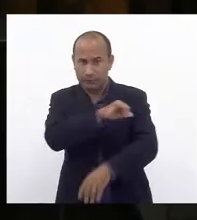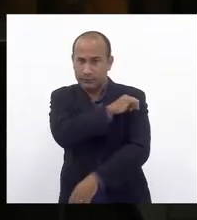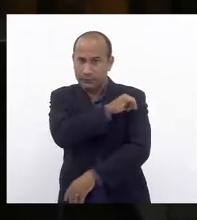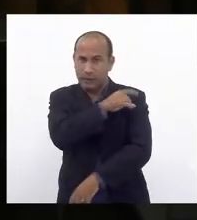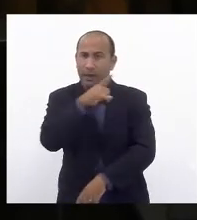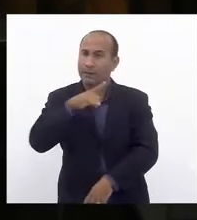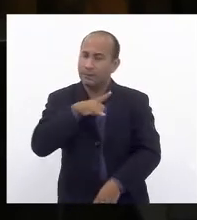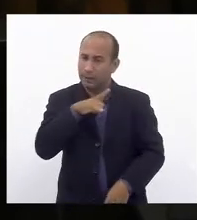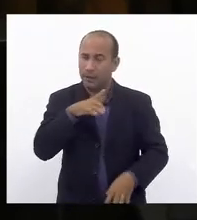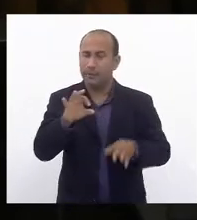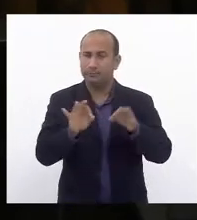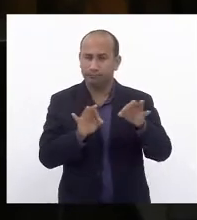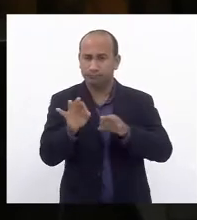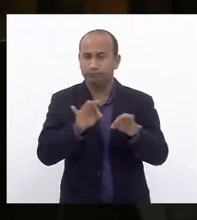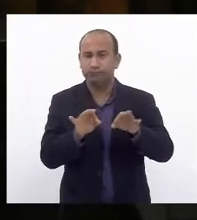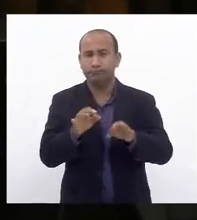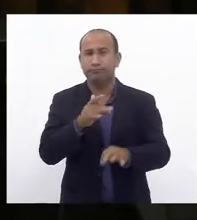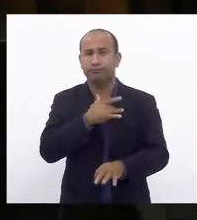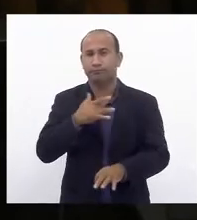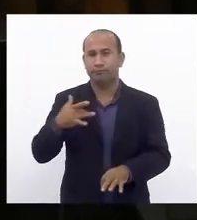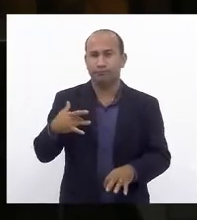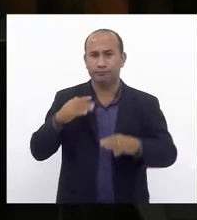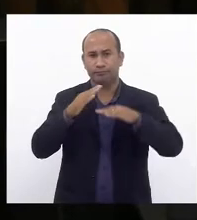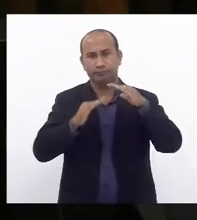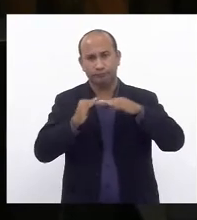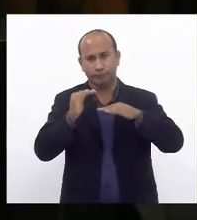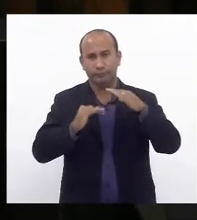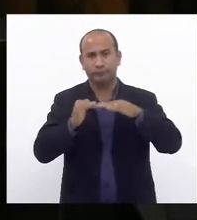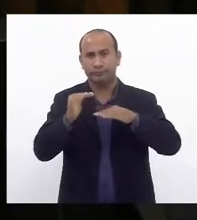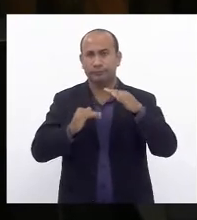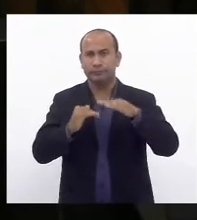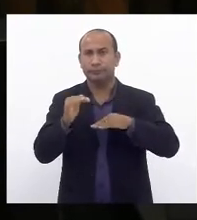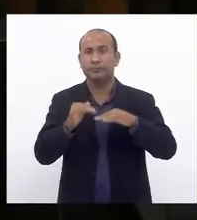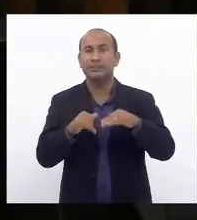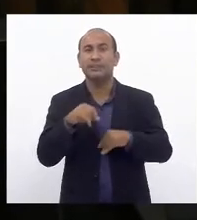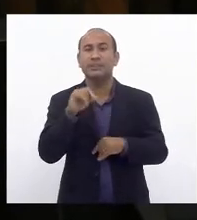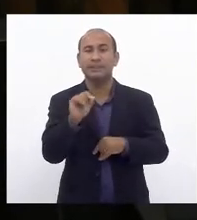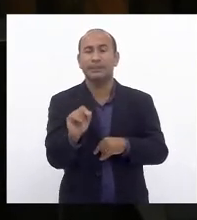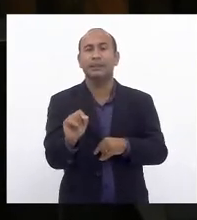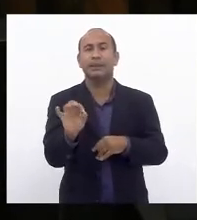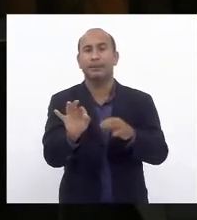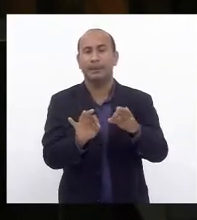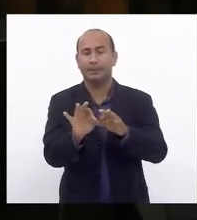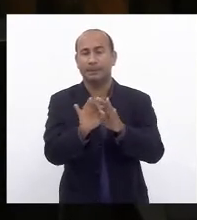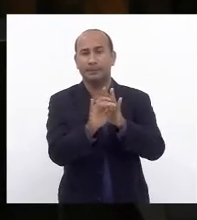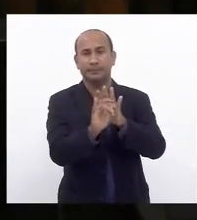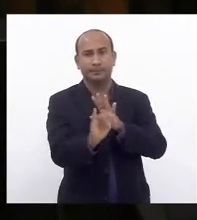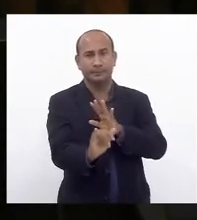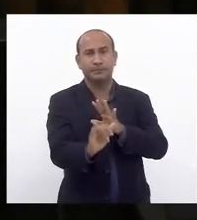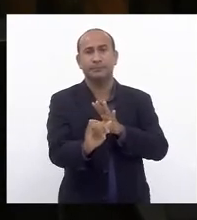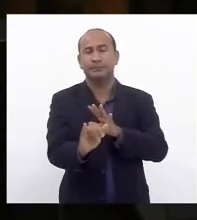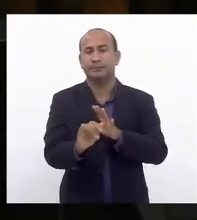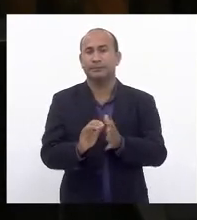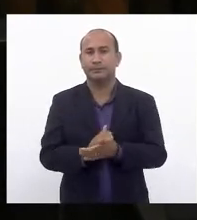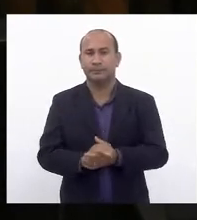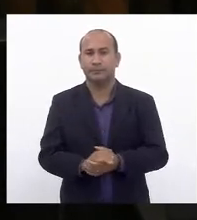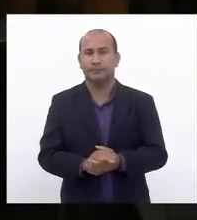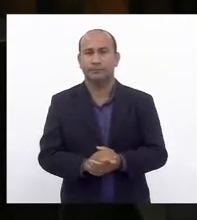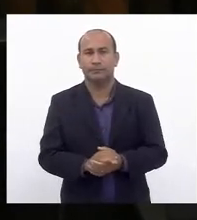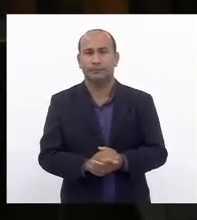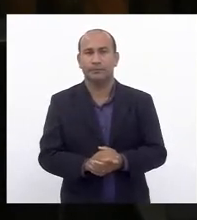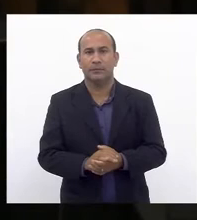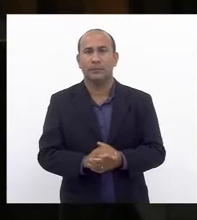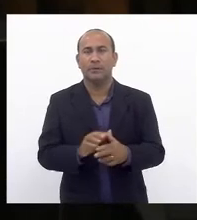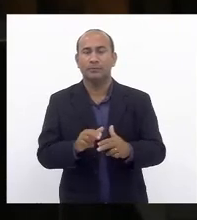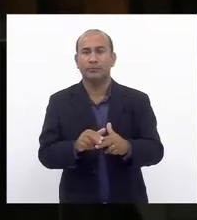tem um plano de saúde para o seu servidor, que este projeto de lei deriva de